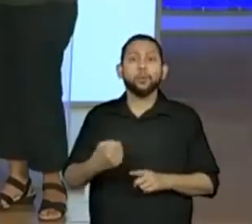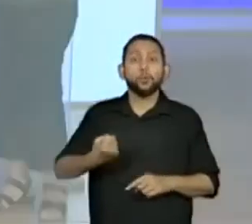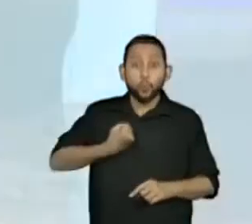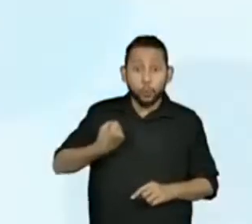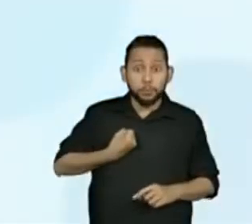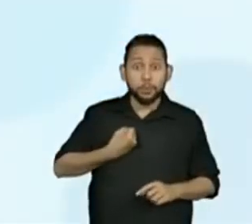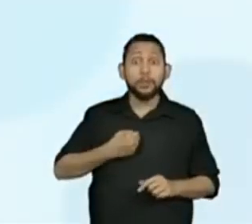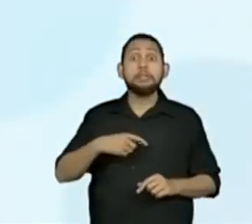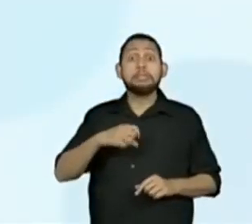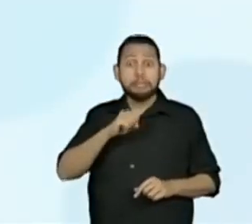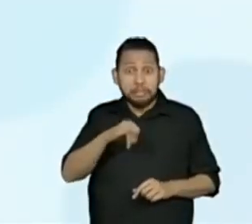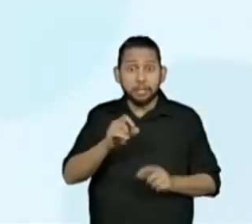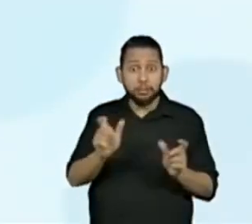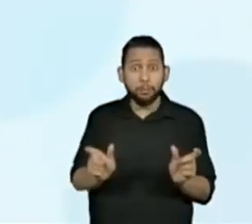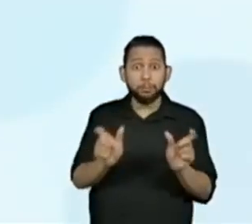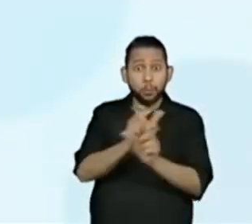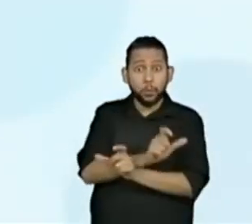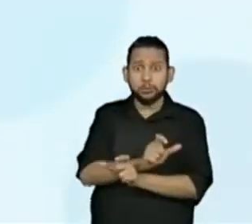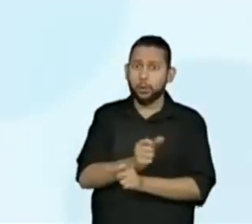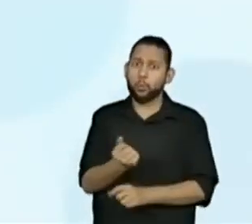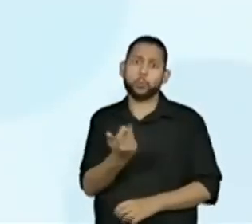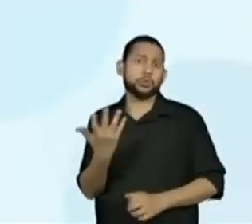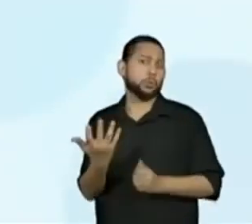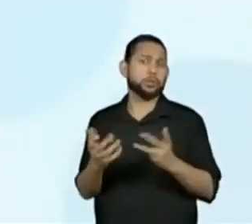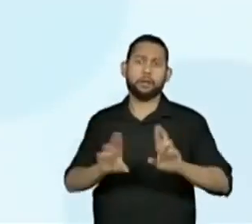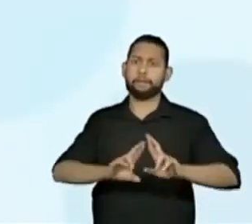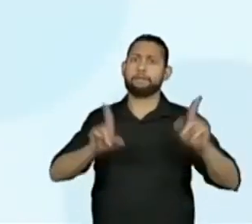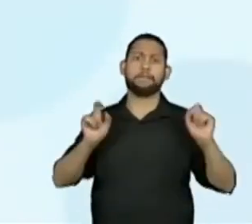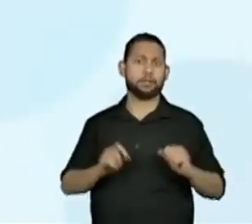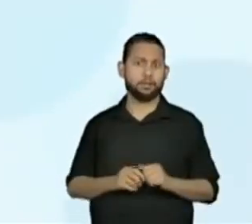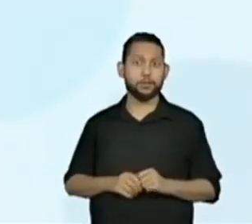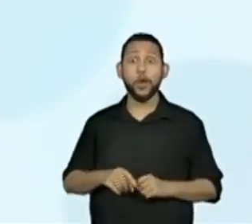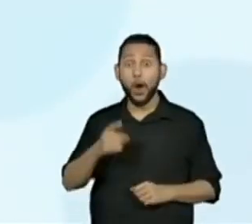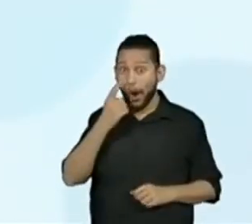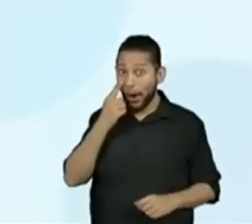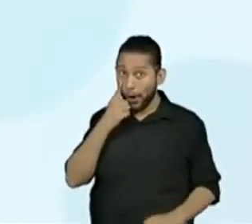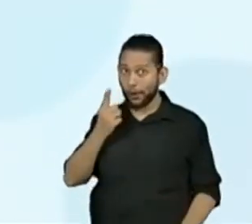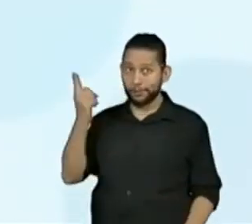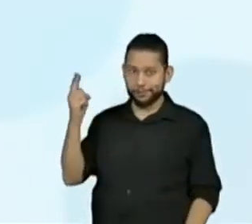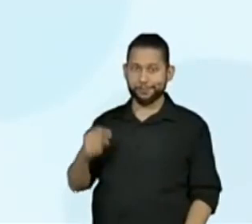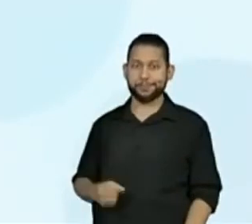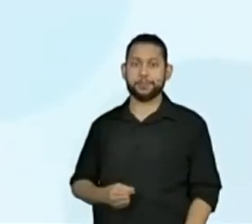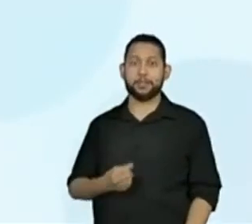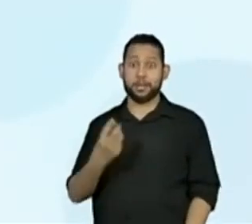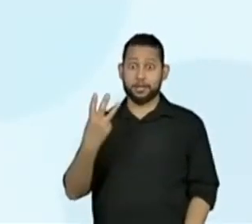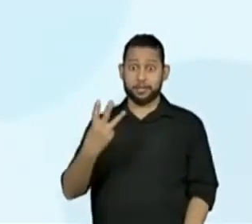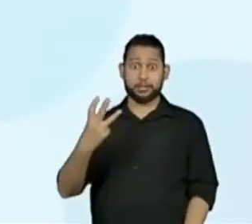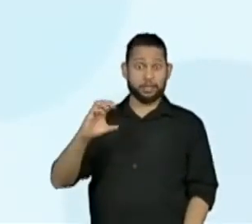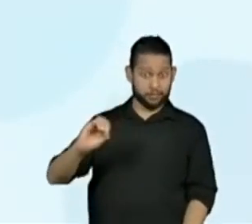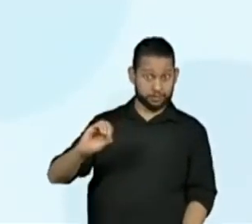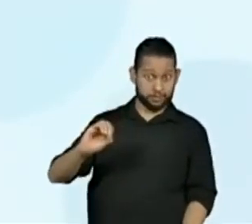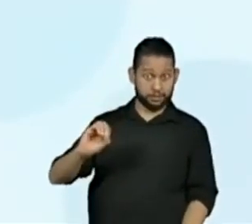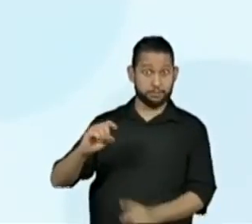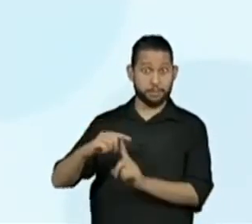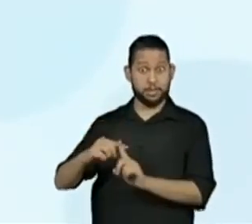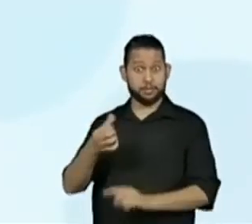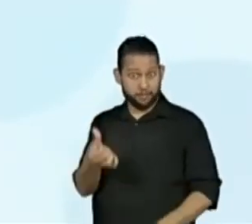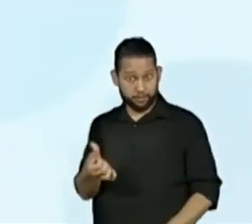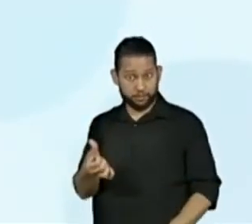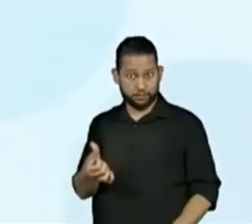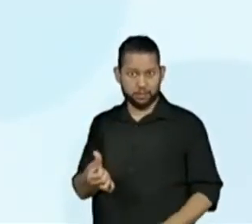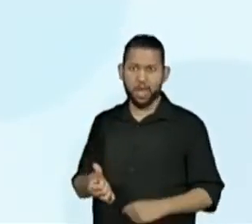6 está na posição da unidade e esse 3 na posição da dezena. Então, eu conto 30 e